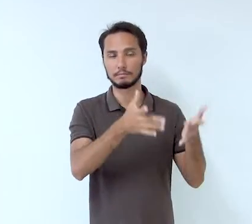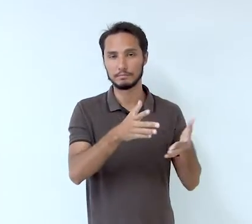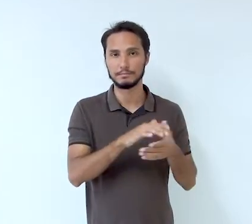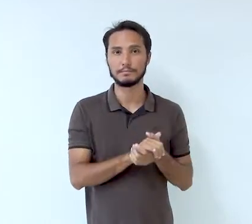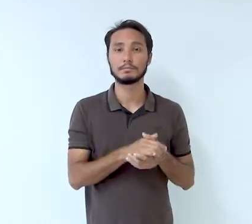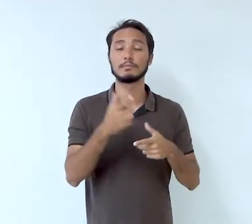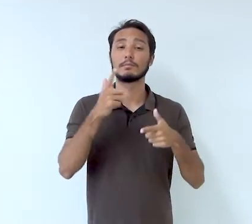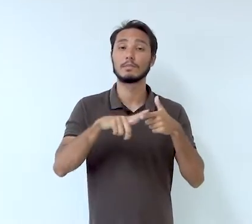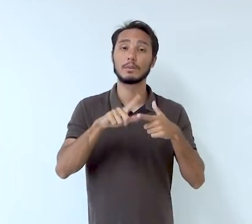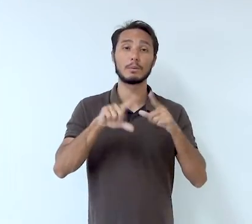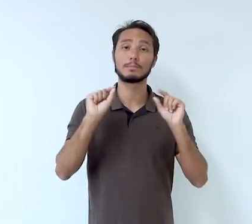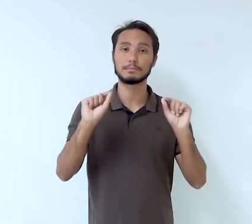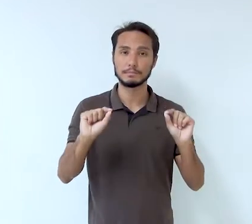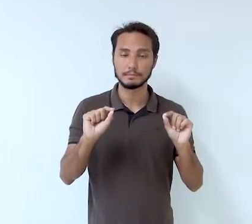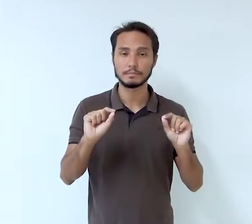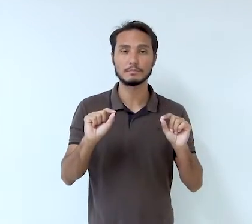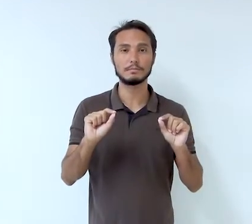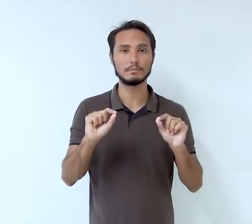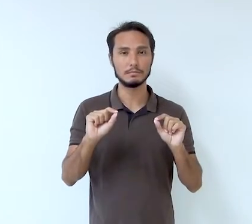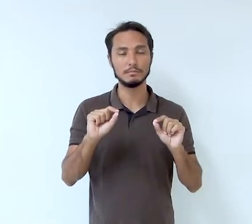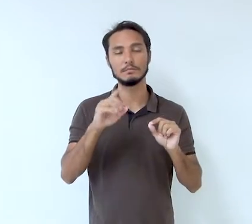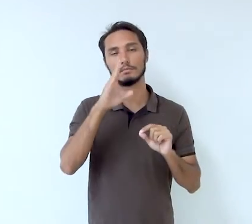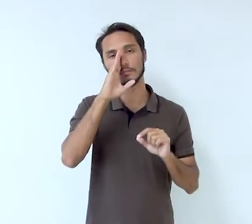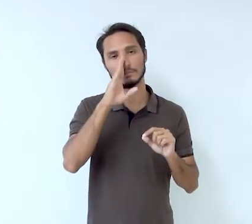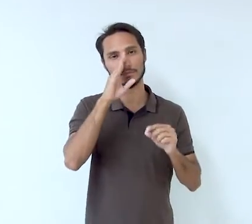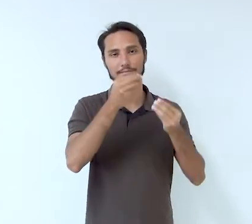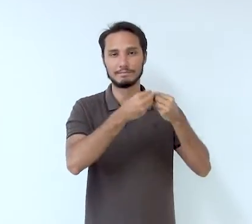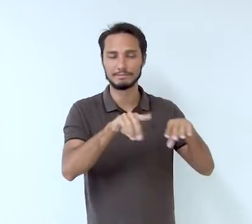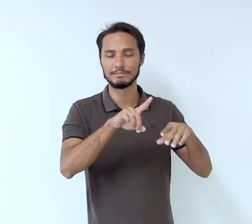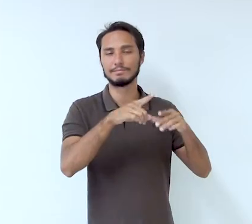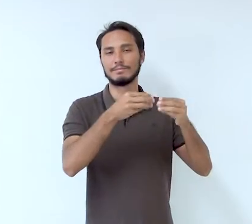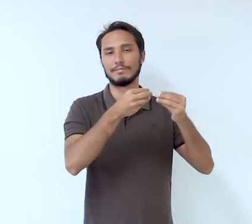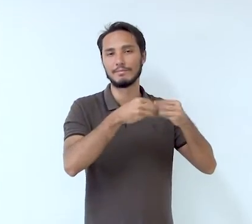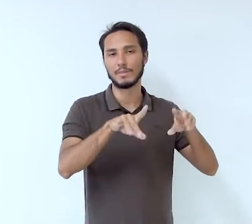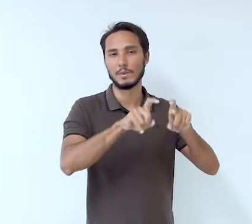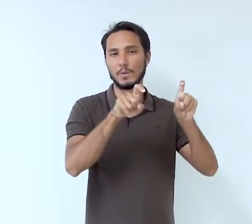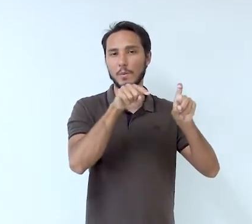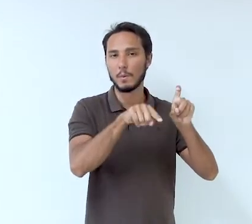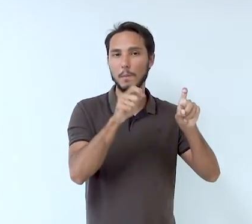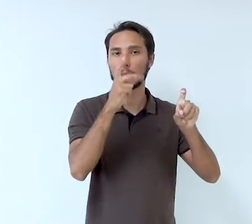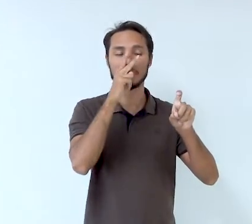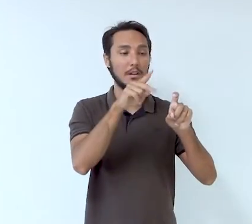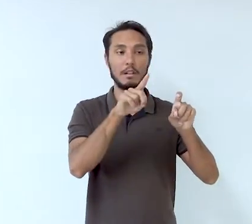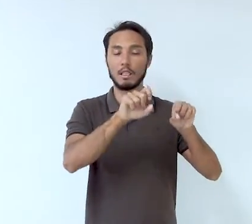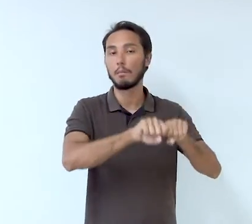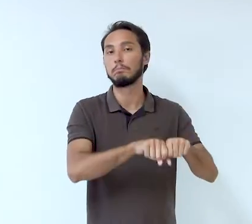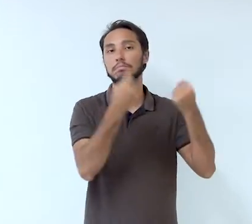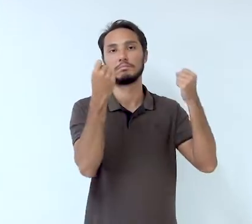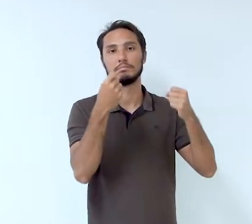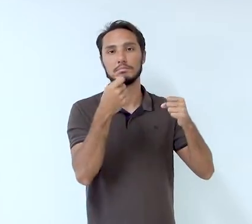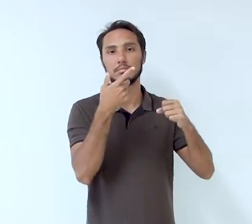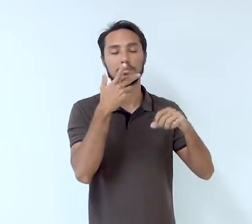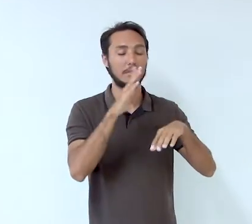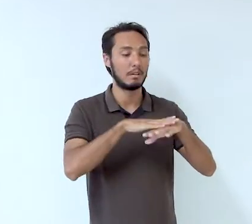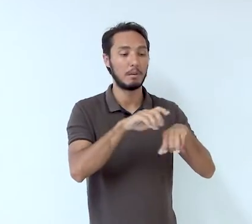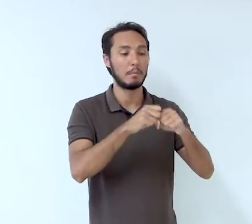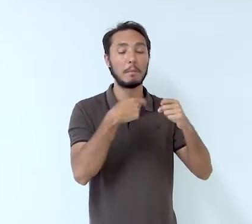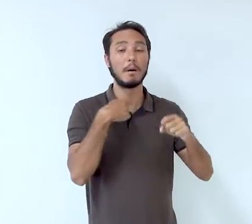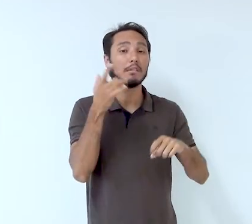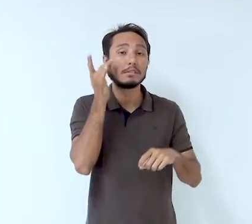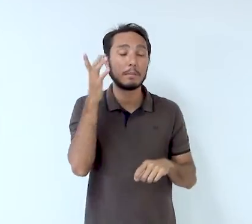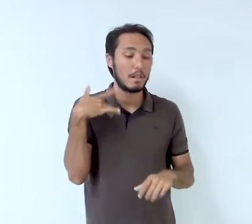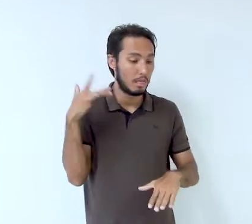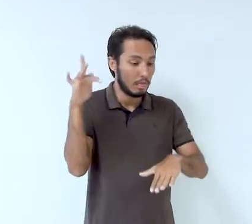estática, causando dano ao componente. Pode ser que o componente fique até inutilizado por um